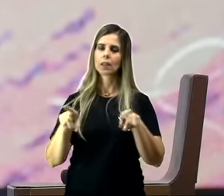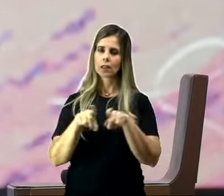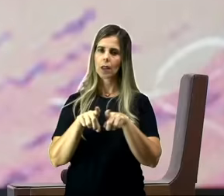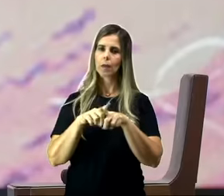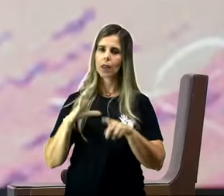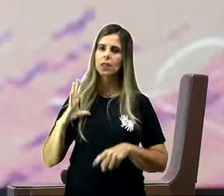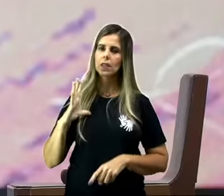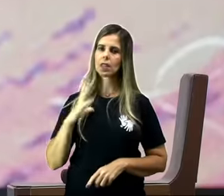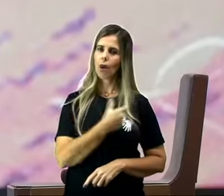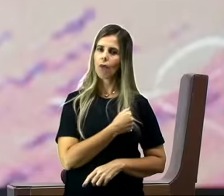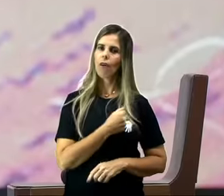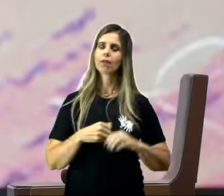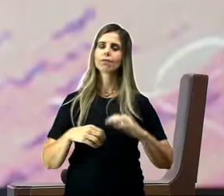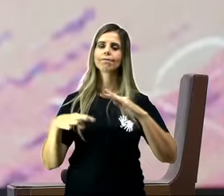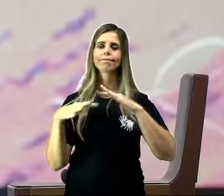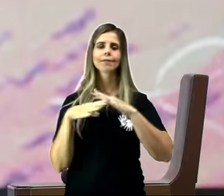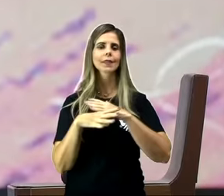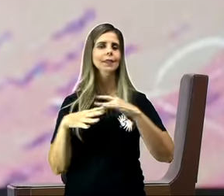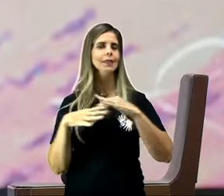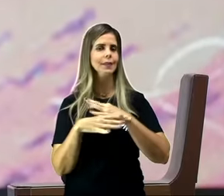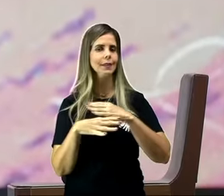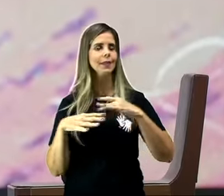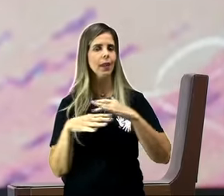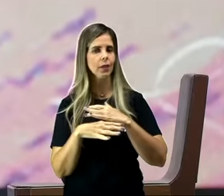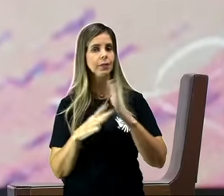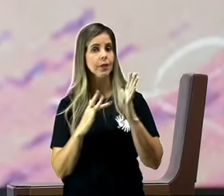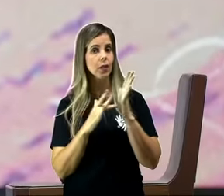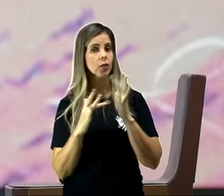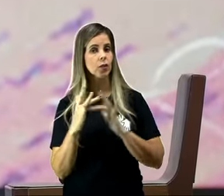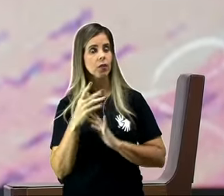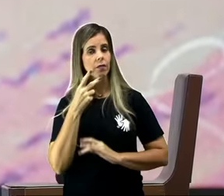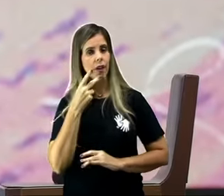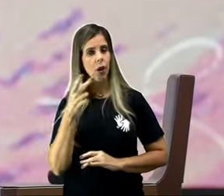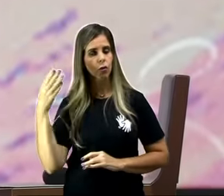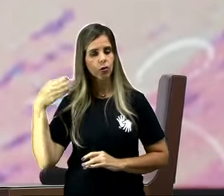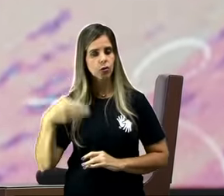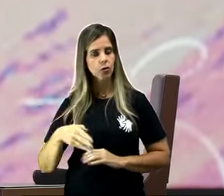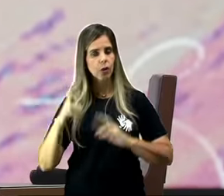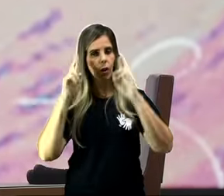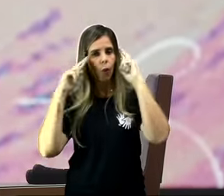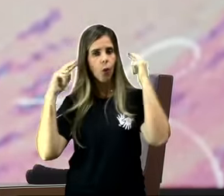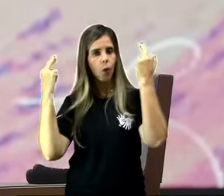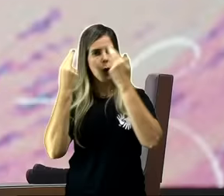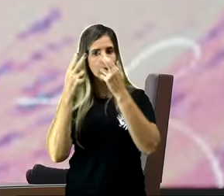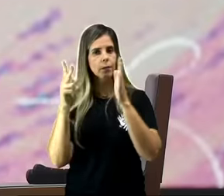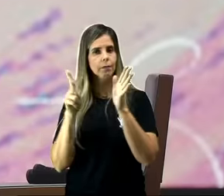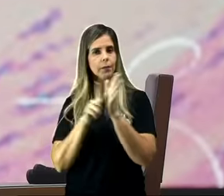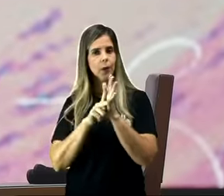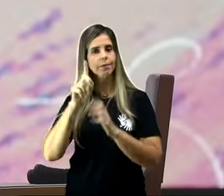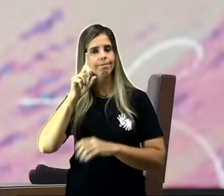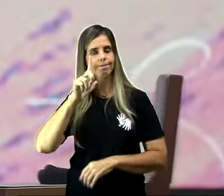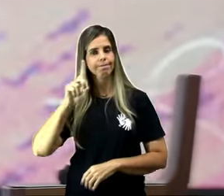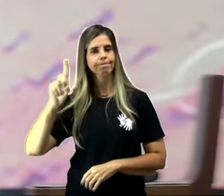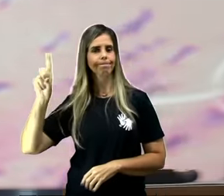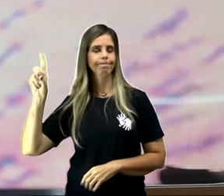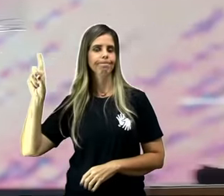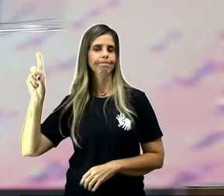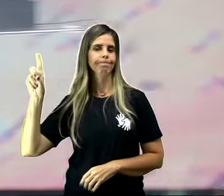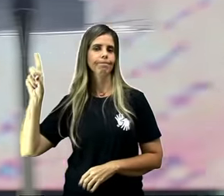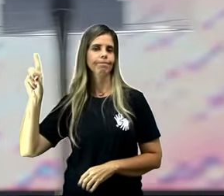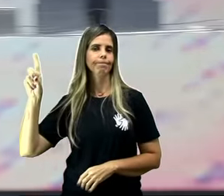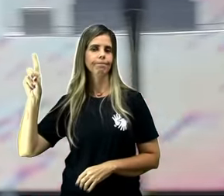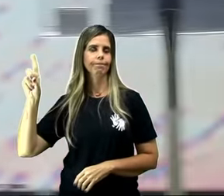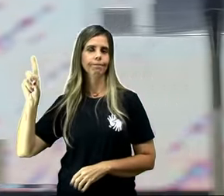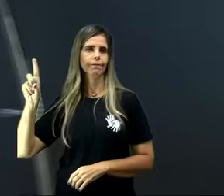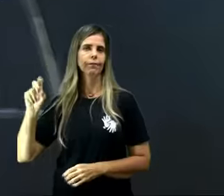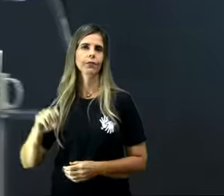onde Jesus chegava, ele diz assim: é chegado o reino de Deus. Jesus subiu o nível da conversa.